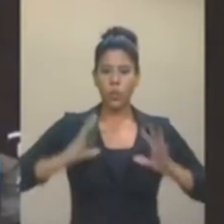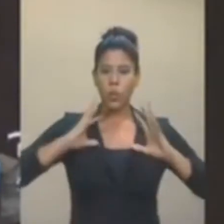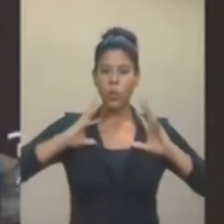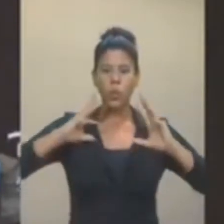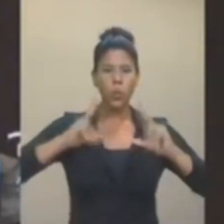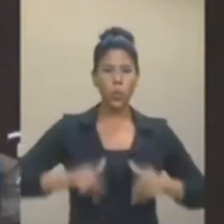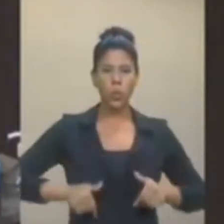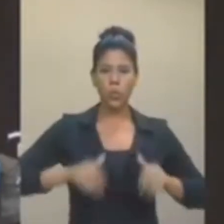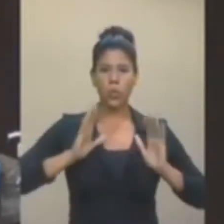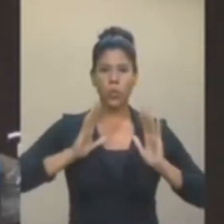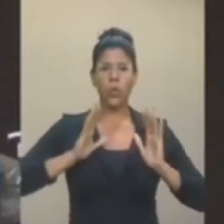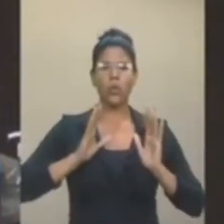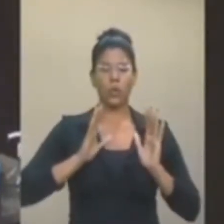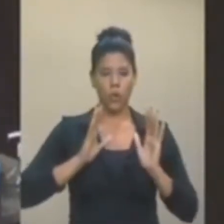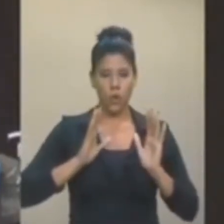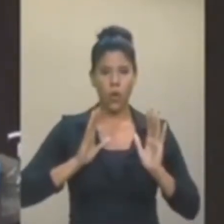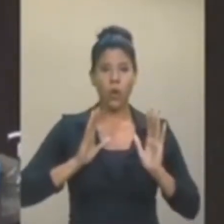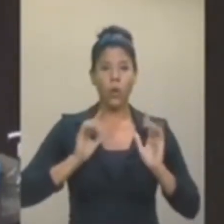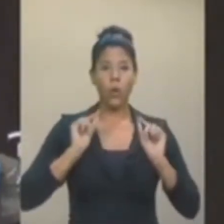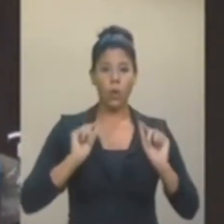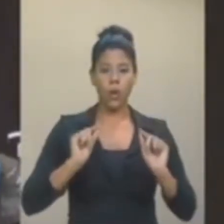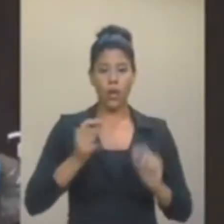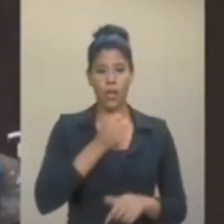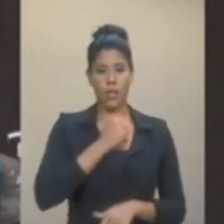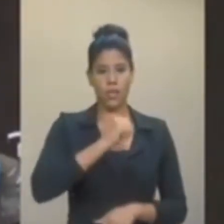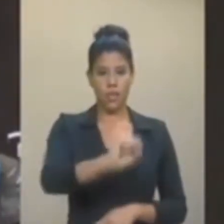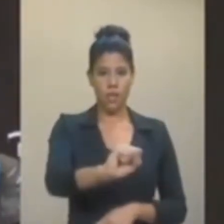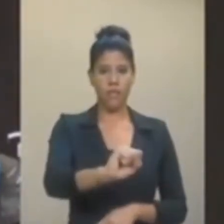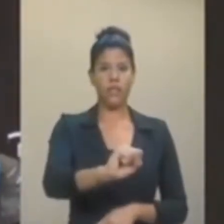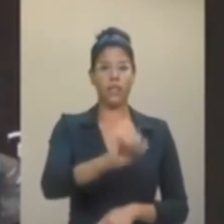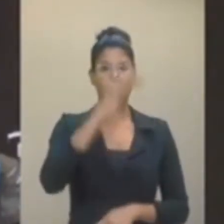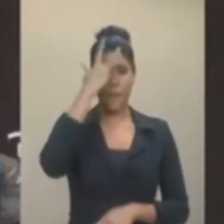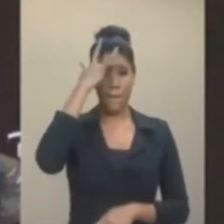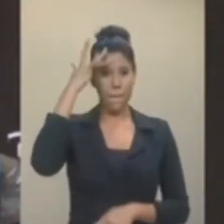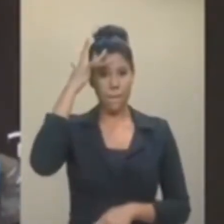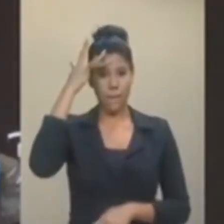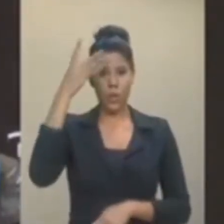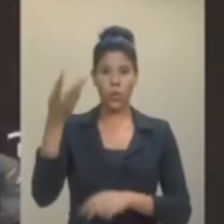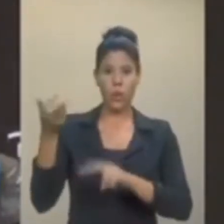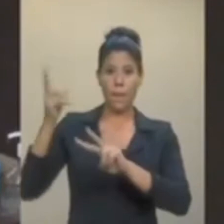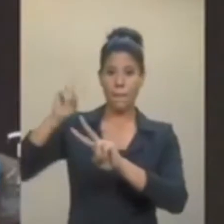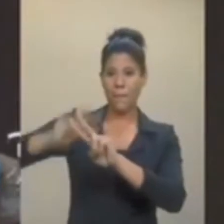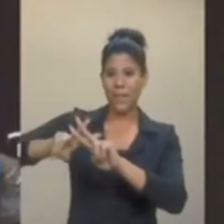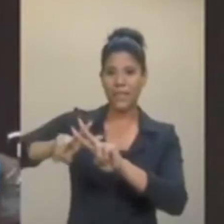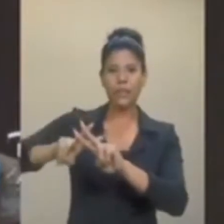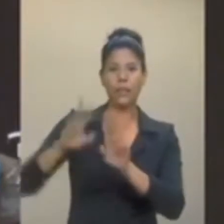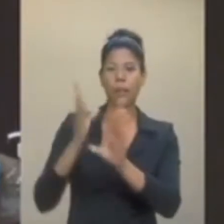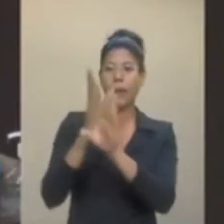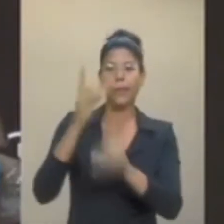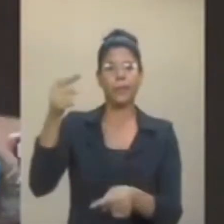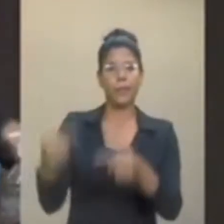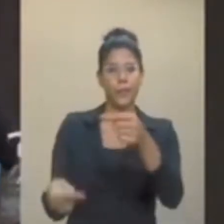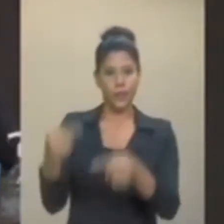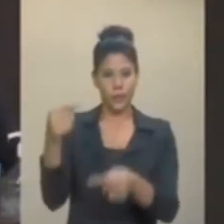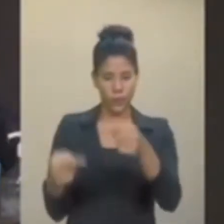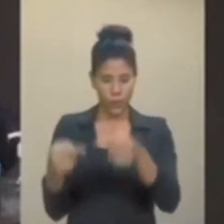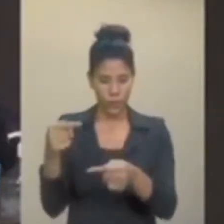voz corajosa à defesa dos presos e dos presos políticos.